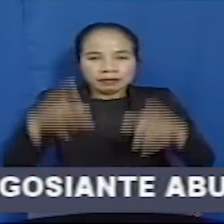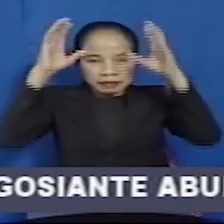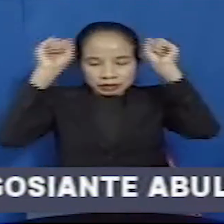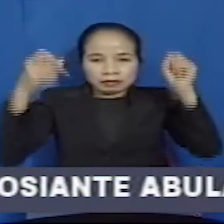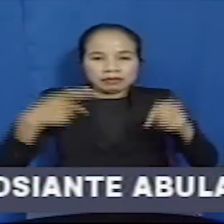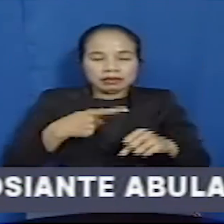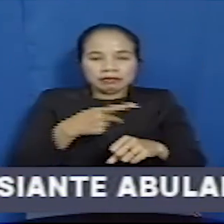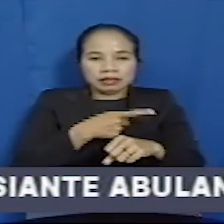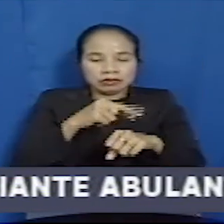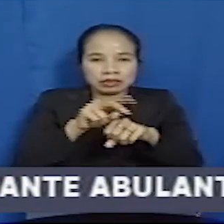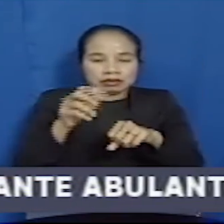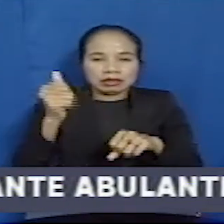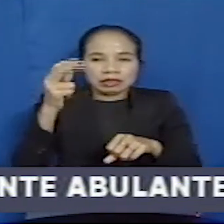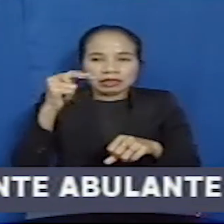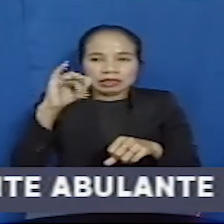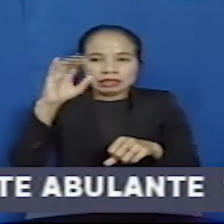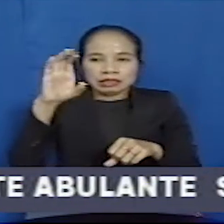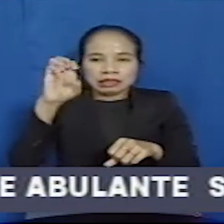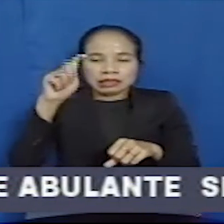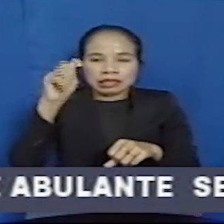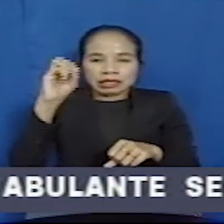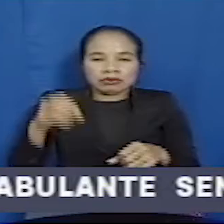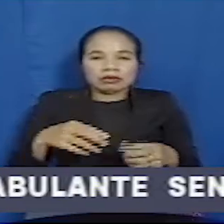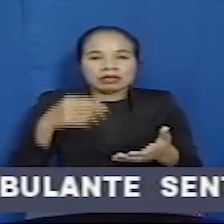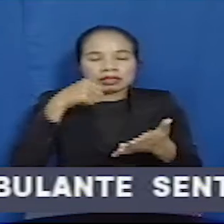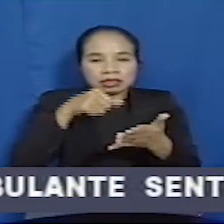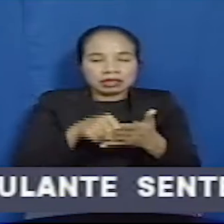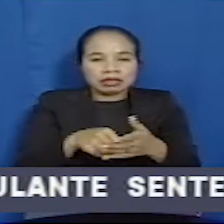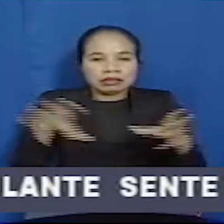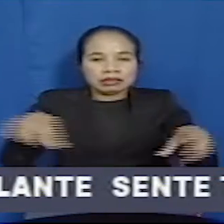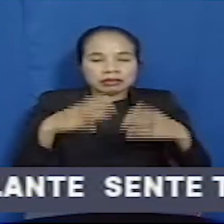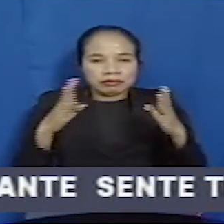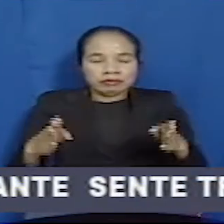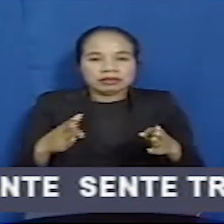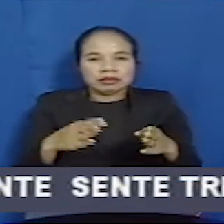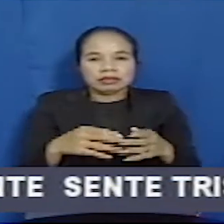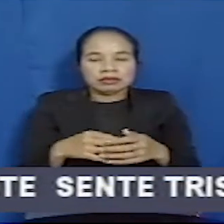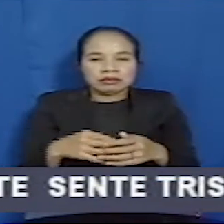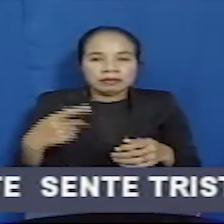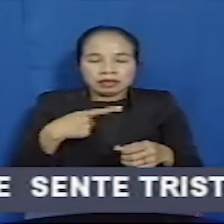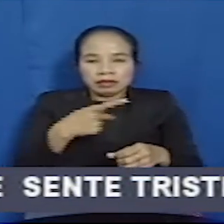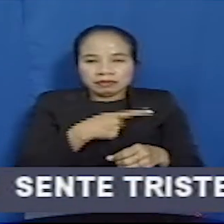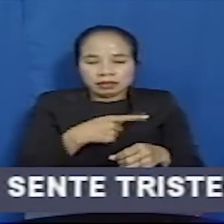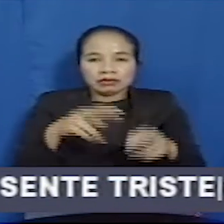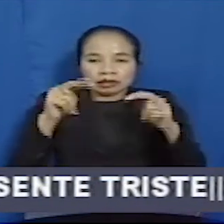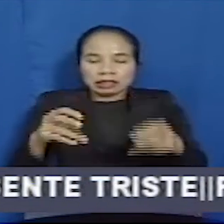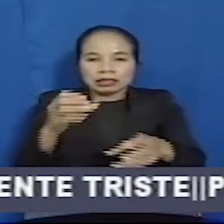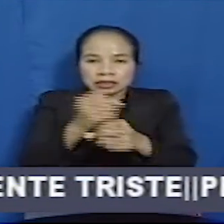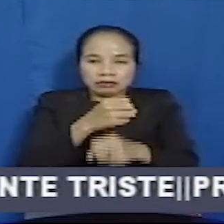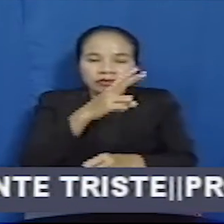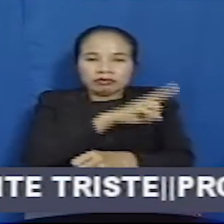Presidente Parlamento Nacional Aniceto Guterres assaiou na Despaixu ida ato funcionários órgão legislativa. Obrigado, Simo